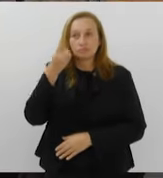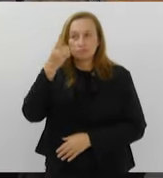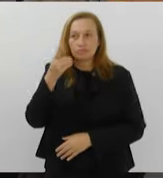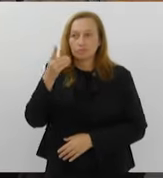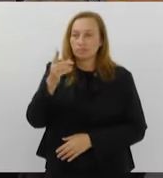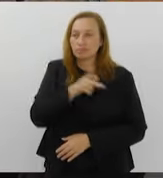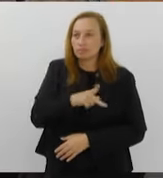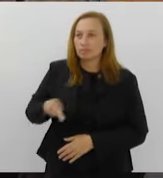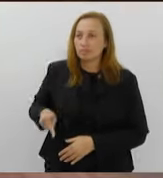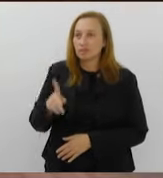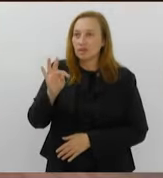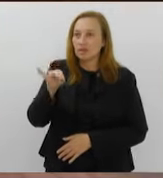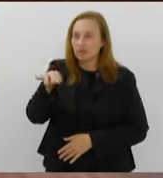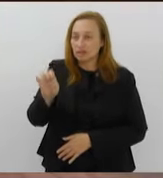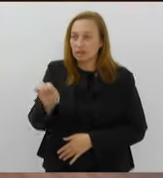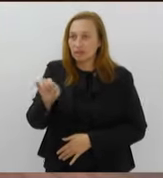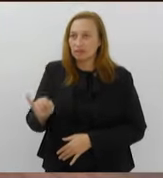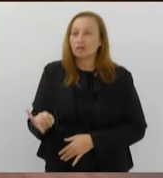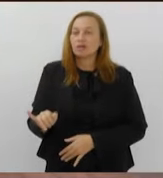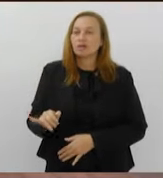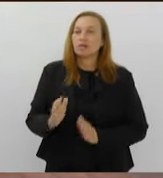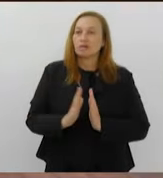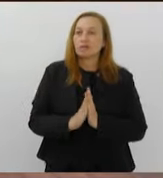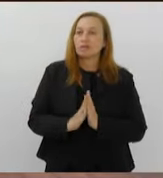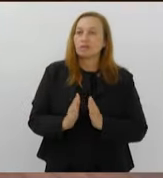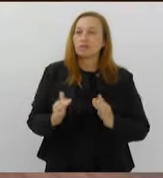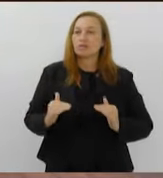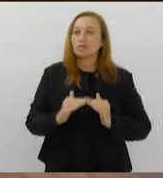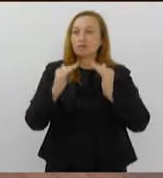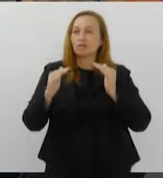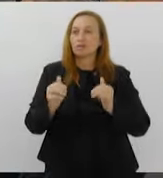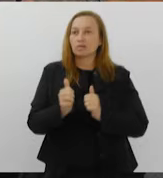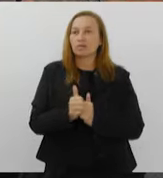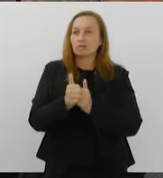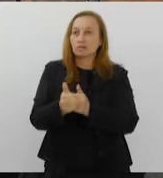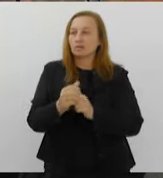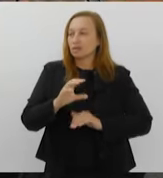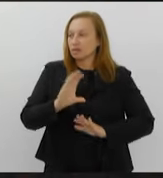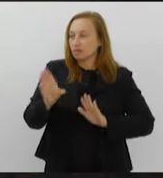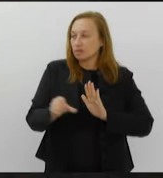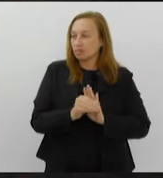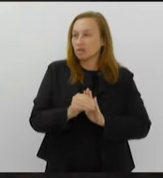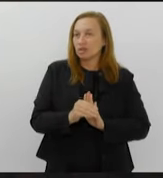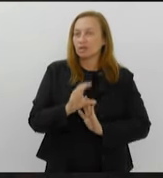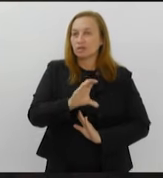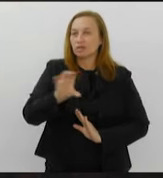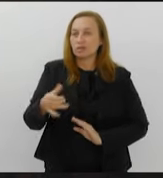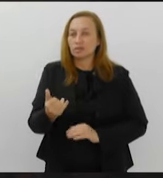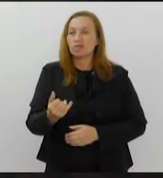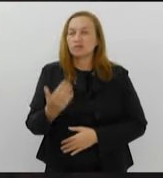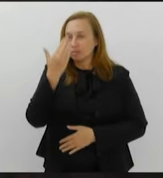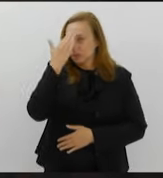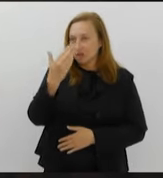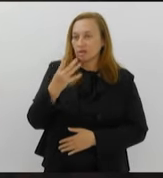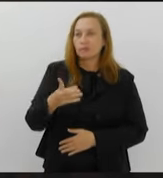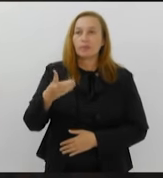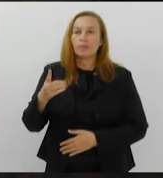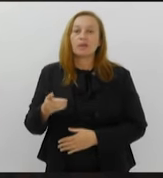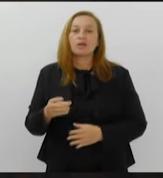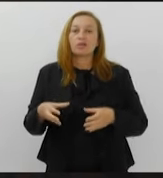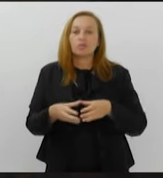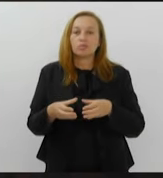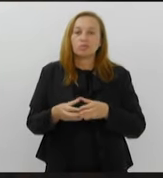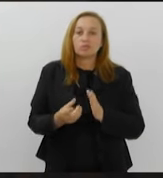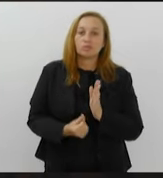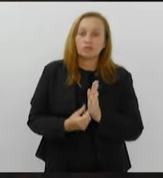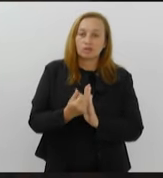favor. Presidente, o parecer é favorável, acompanhando as emendas da CCJ. Muito obrigado, deputado Tânio. Pela Comissão de